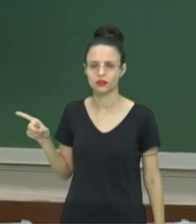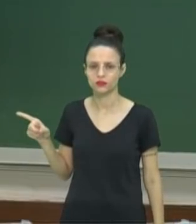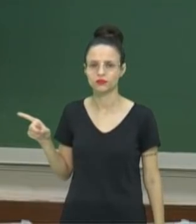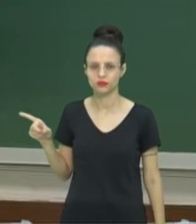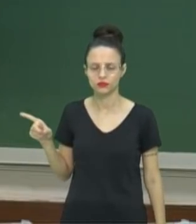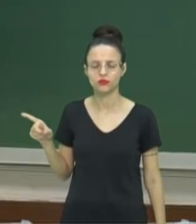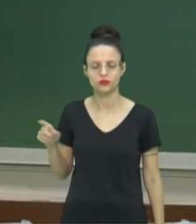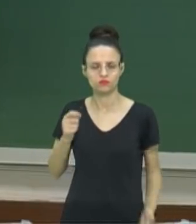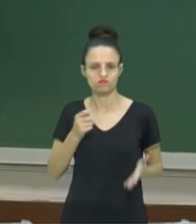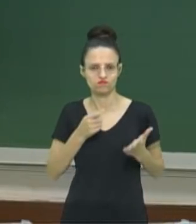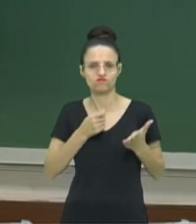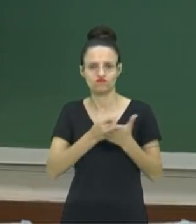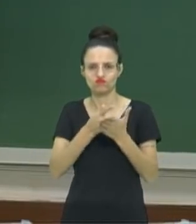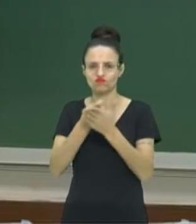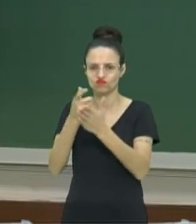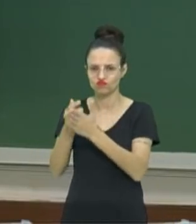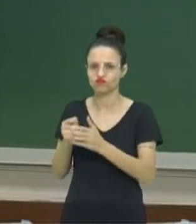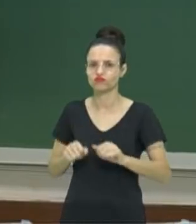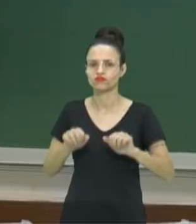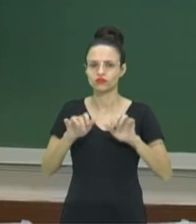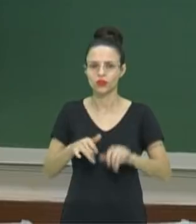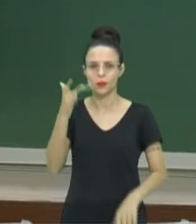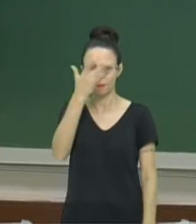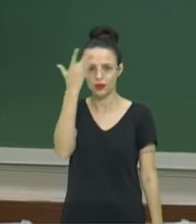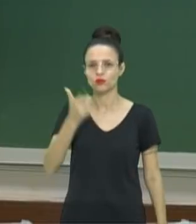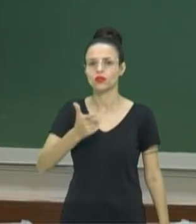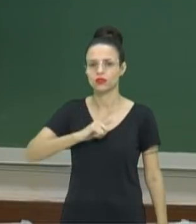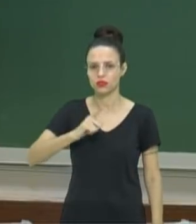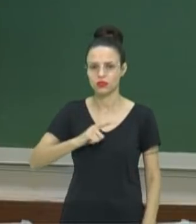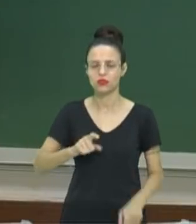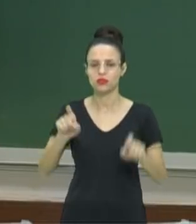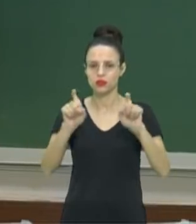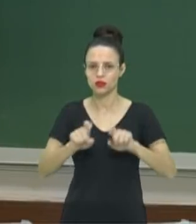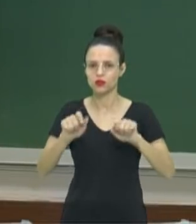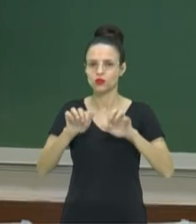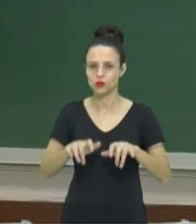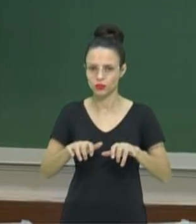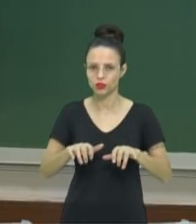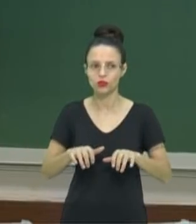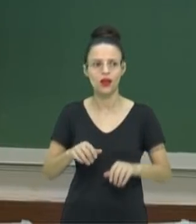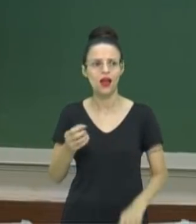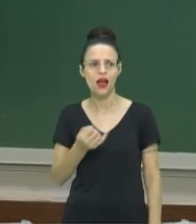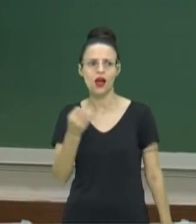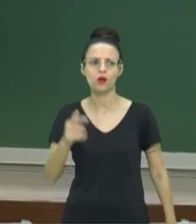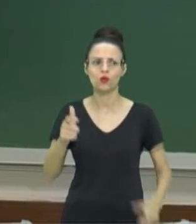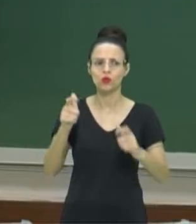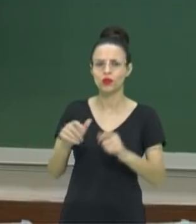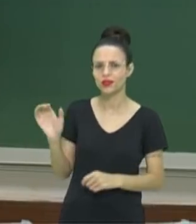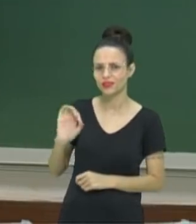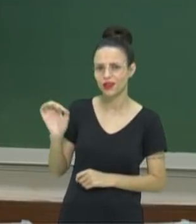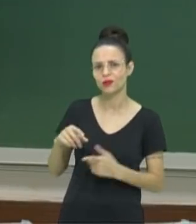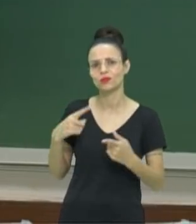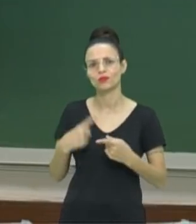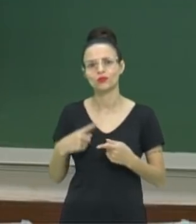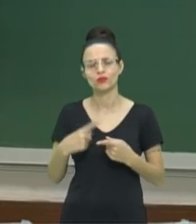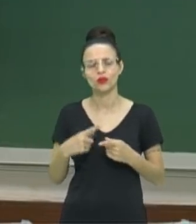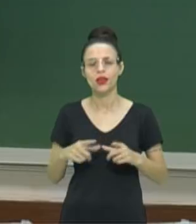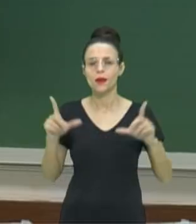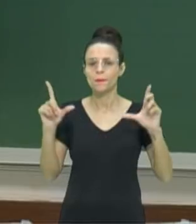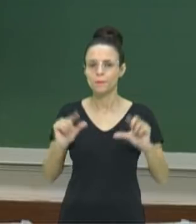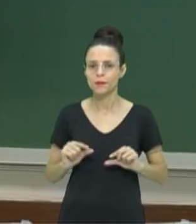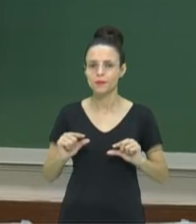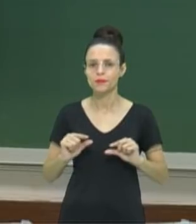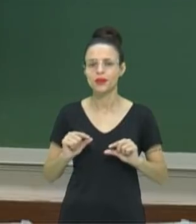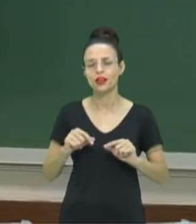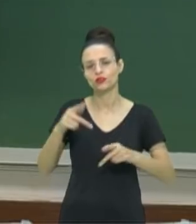participação significativa ali de pessoas que têm microcomputador em casa. Ainda temos algumas áreas que não, até por ter menor